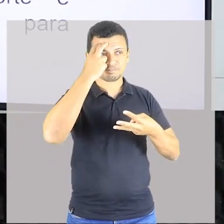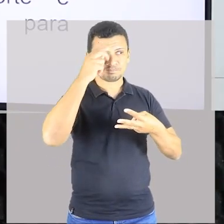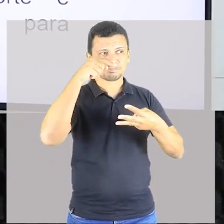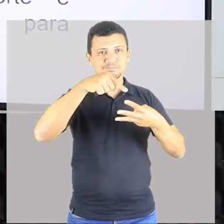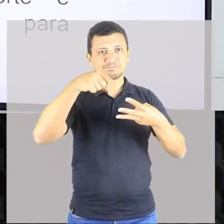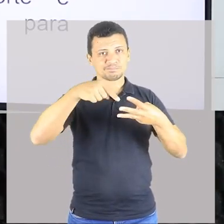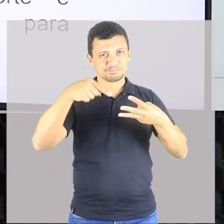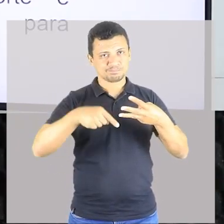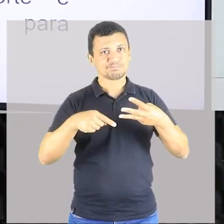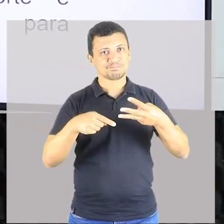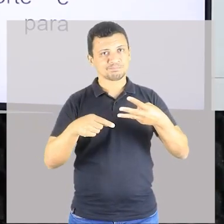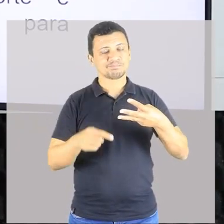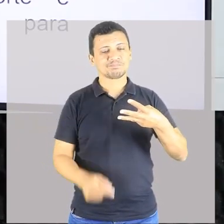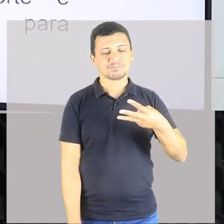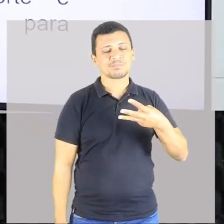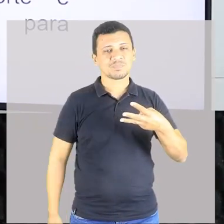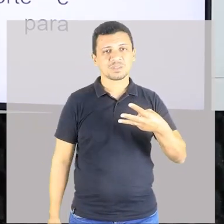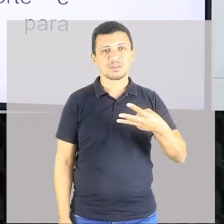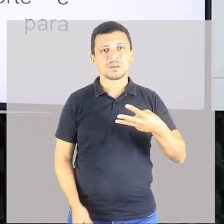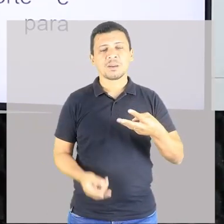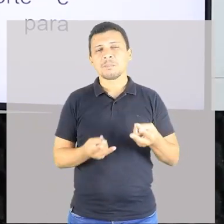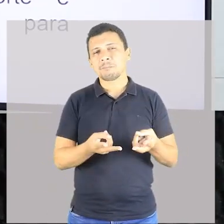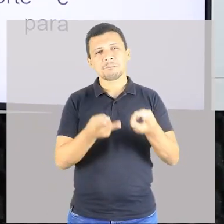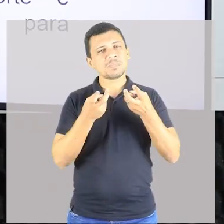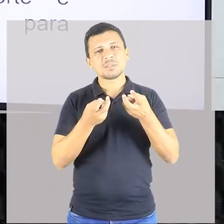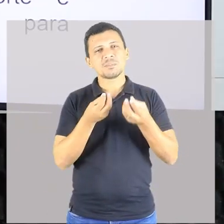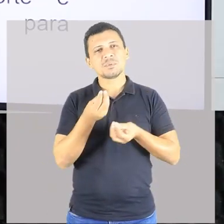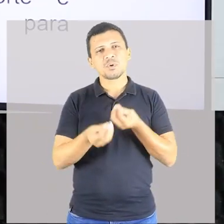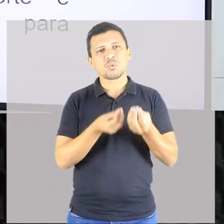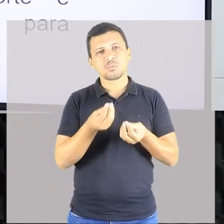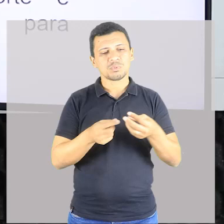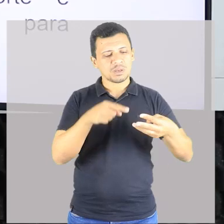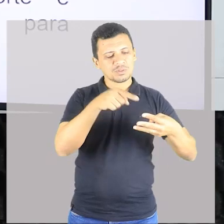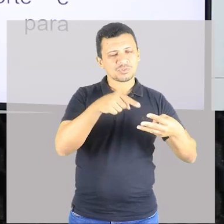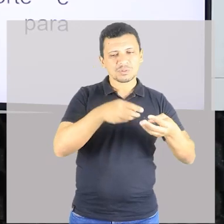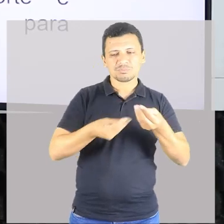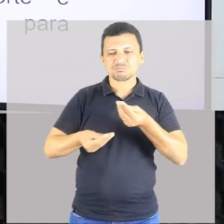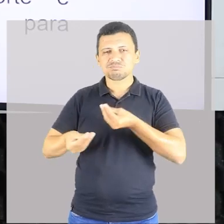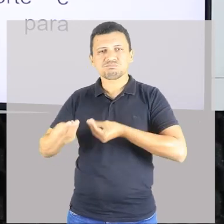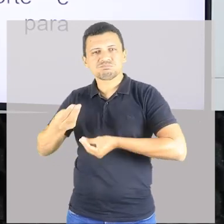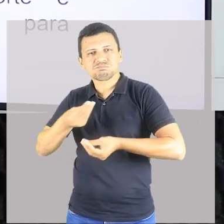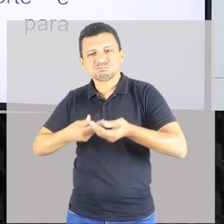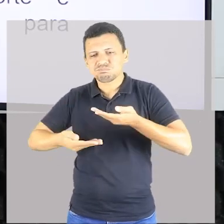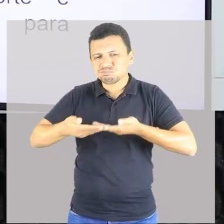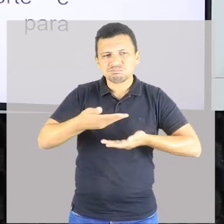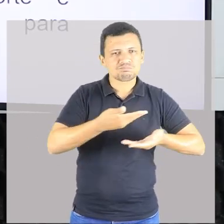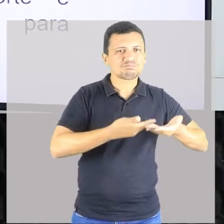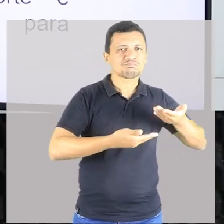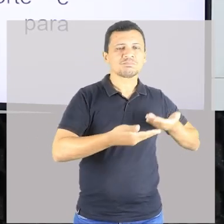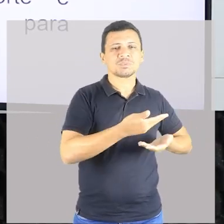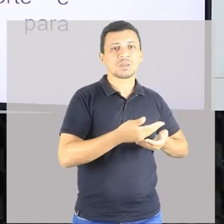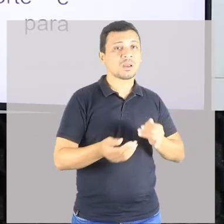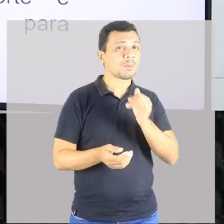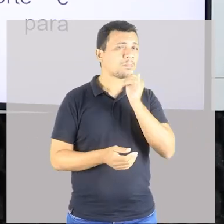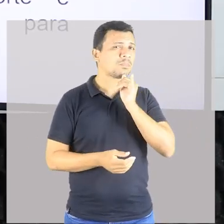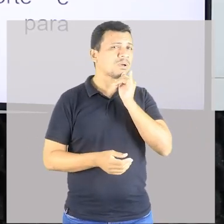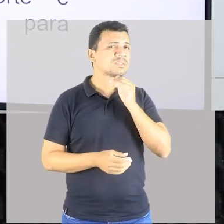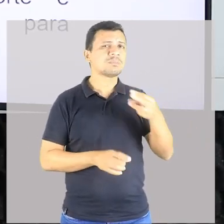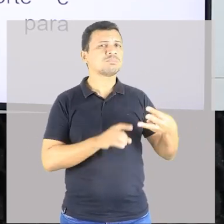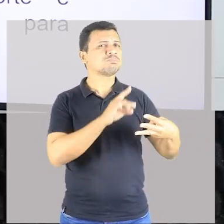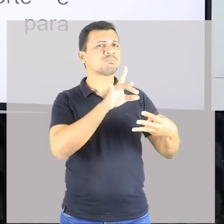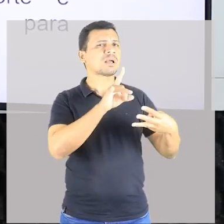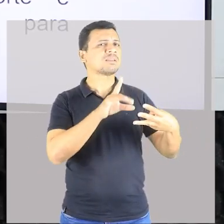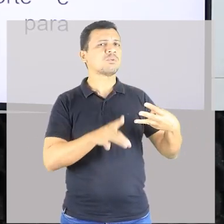cultura. Tá? Então nós vamos perceber a influência dessas trocas nesses aspectos. Me dar um exemplo de cada um aí,